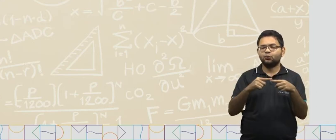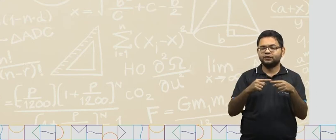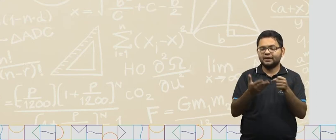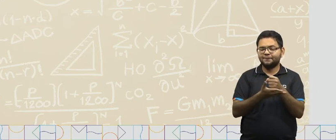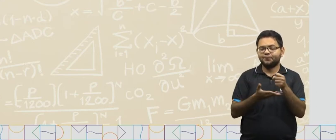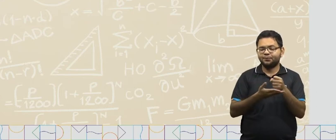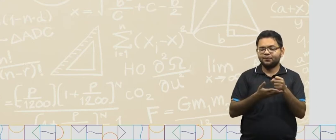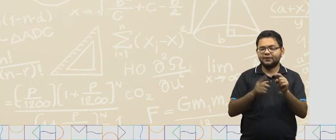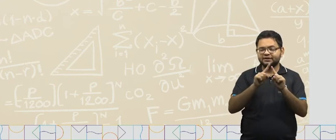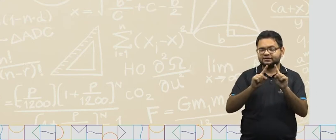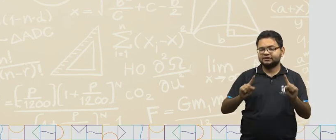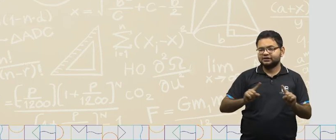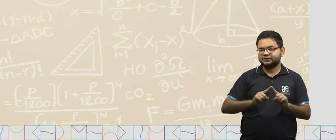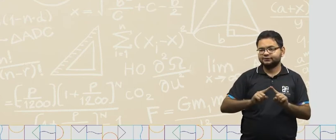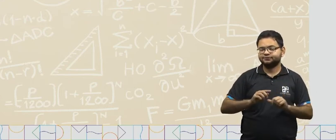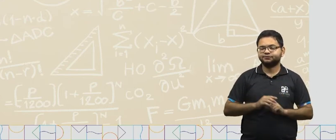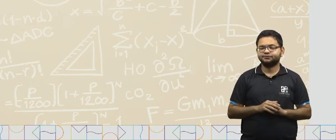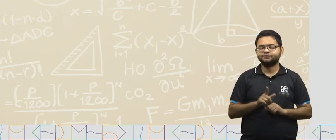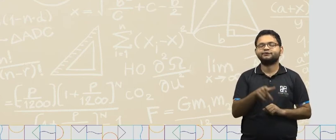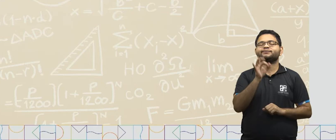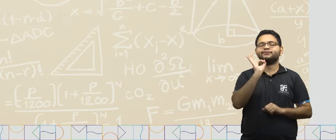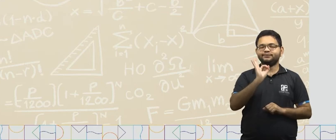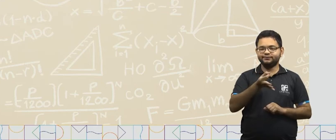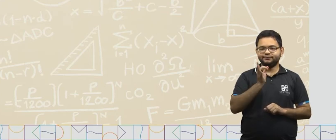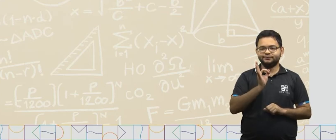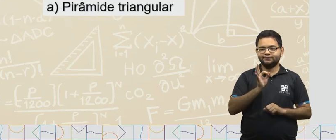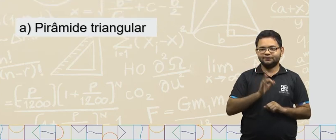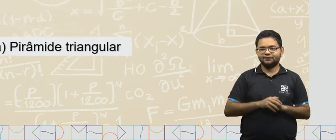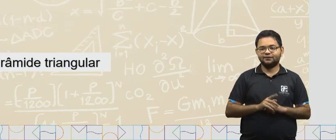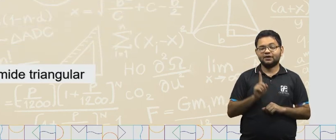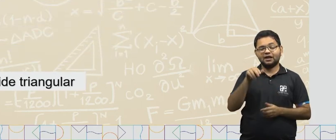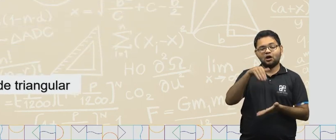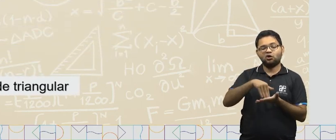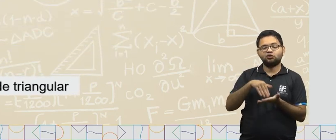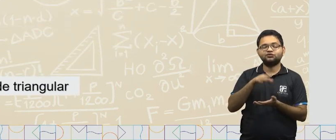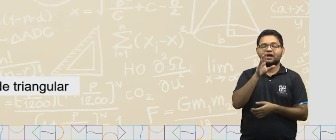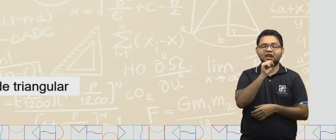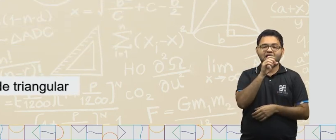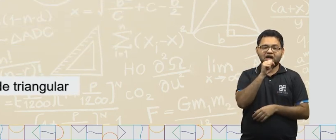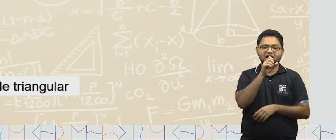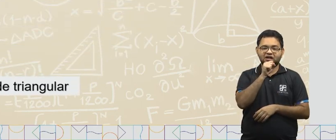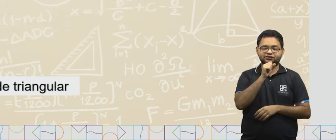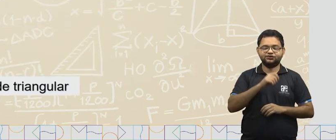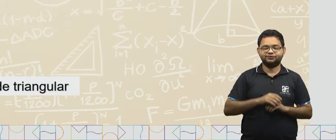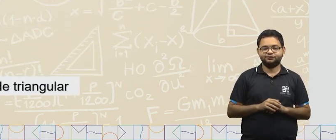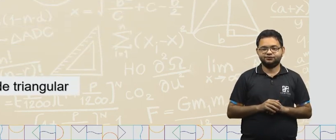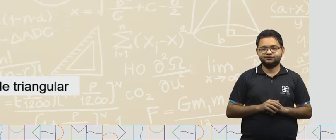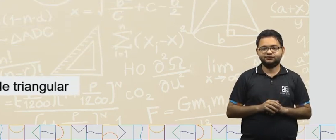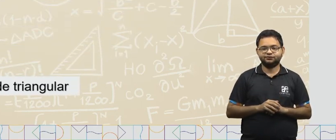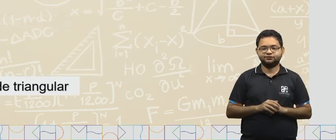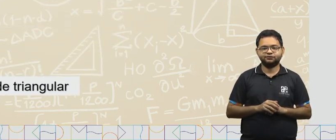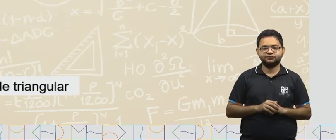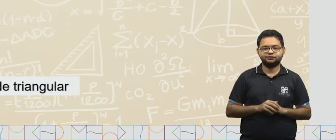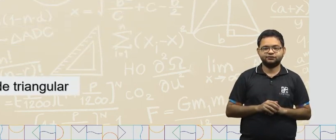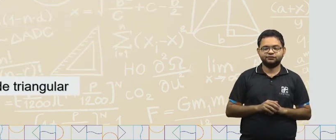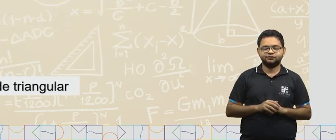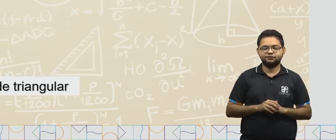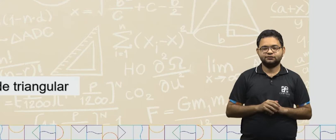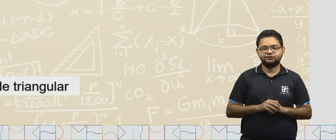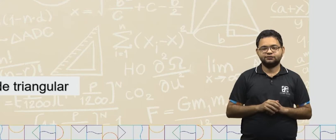base triangular? Isso mesmo, é a última. Logo, esta imagem, que é uma